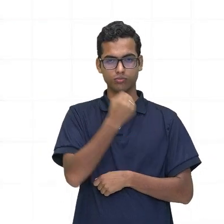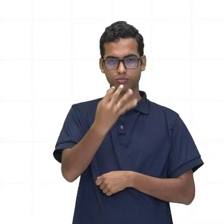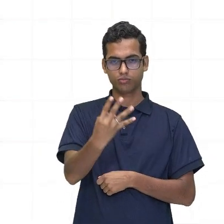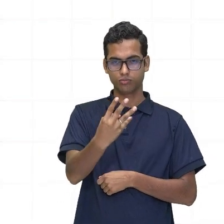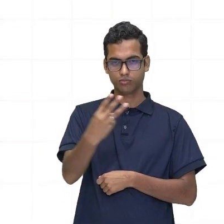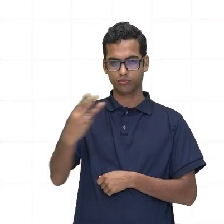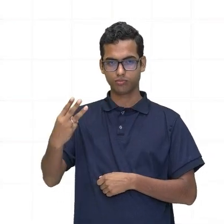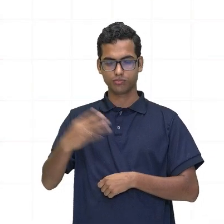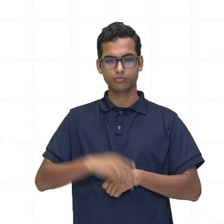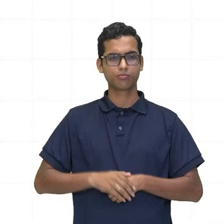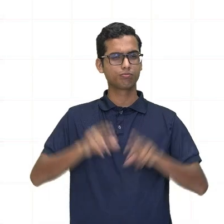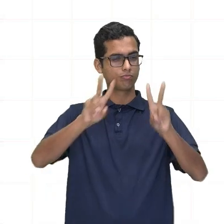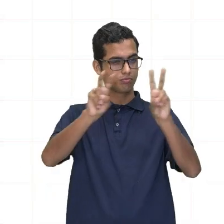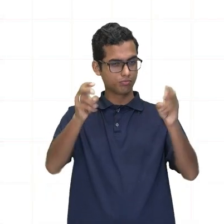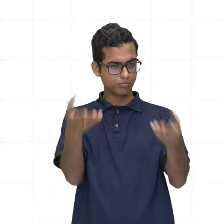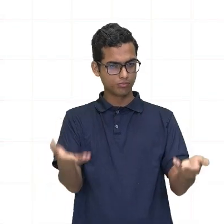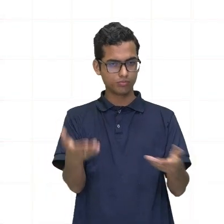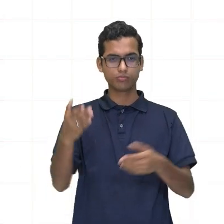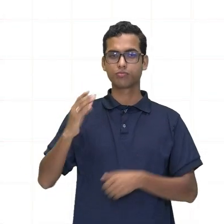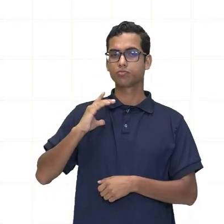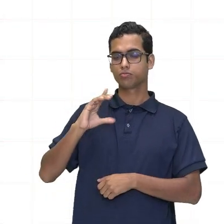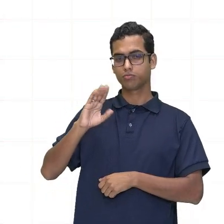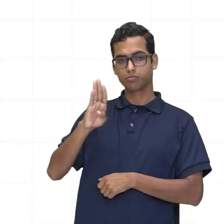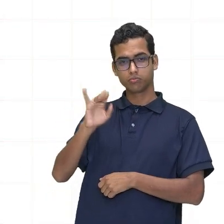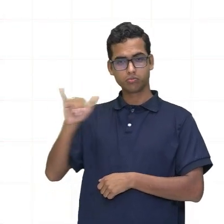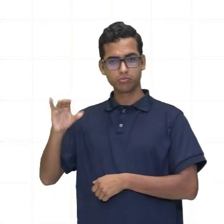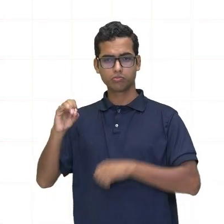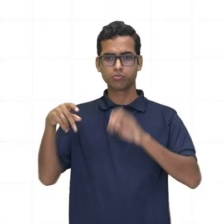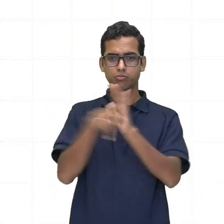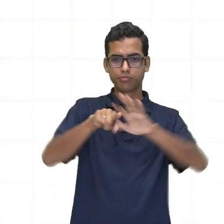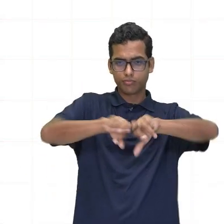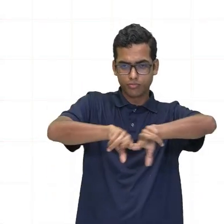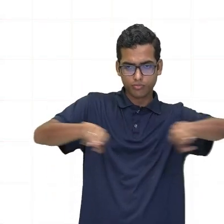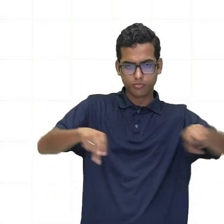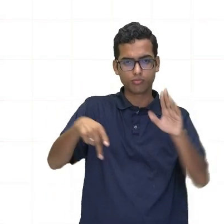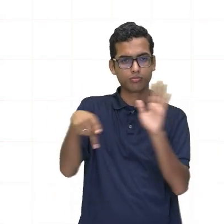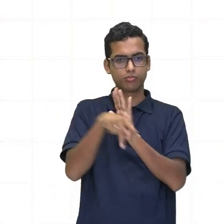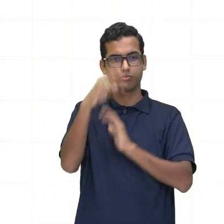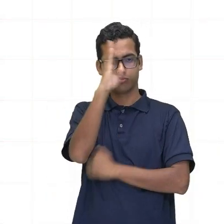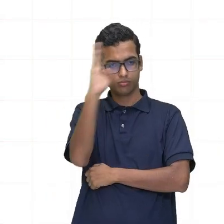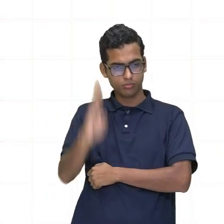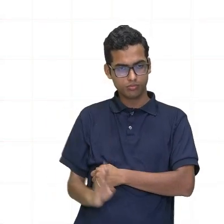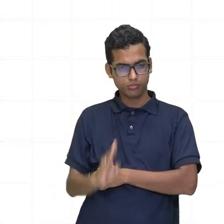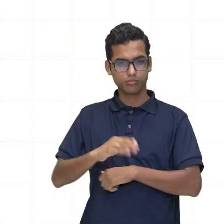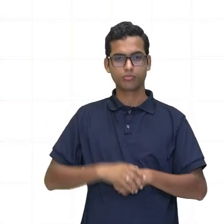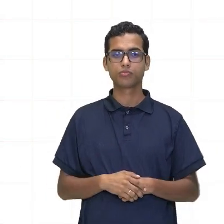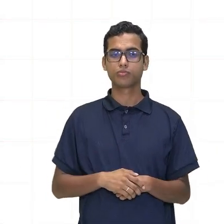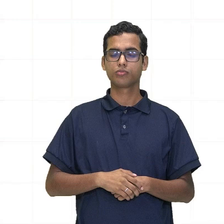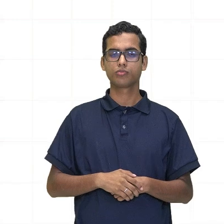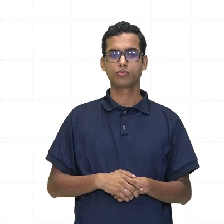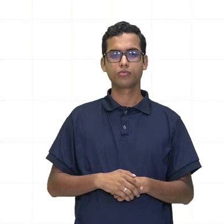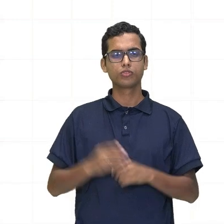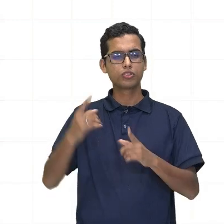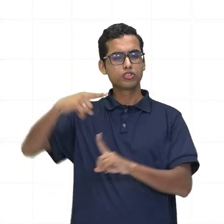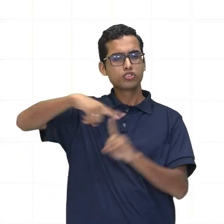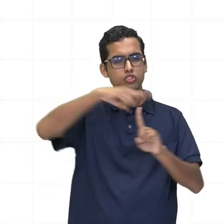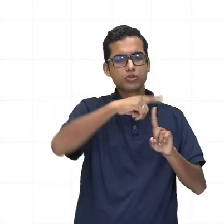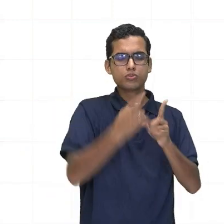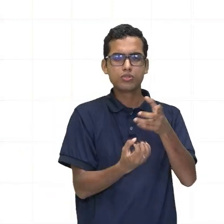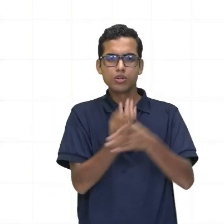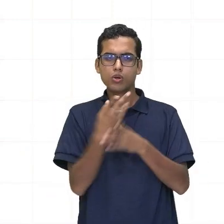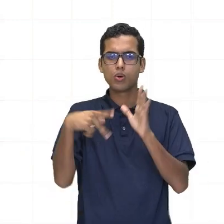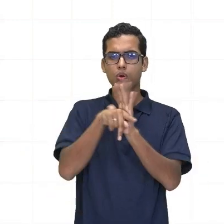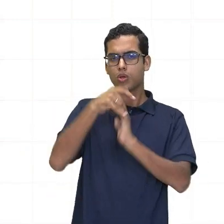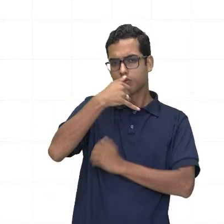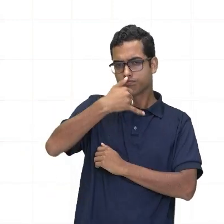43, com o objeto de conhecimento Biodiversidade Brasileira. O detalhamento nós temos fontes de